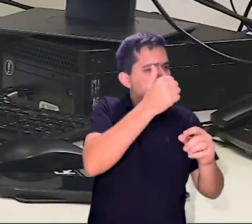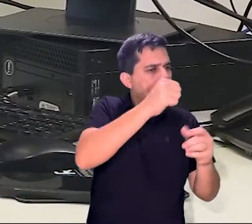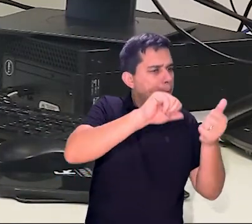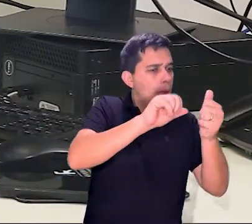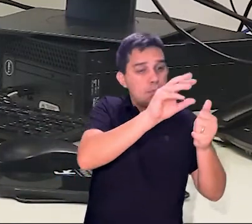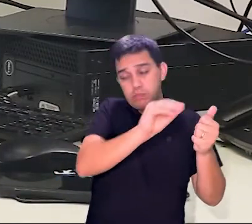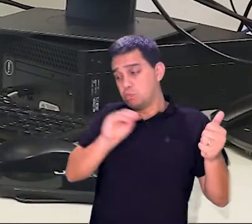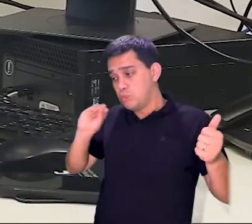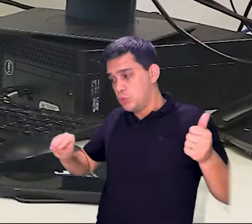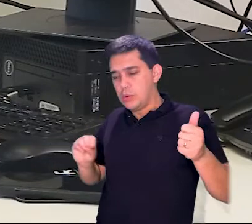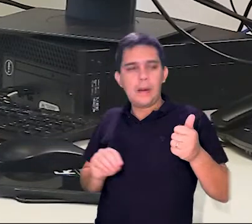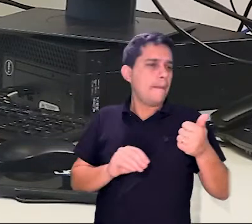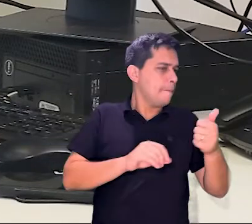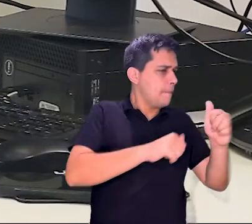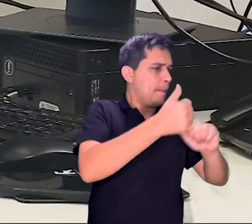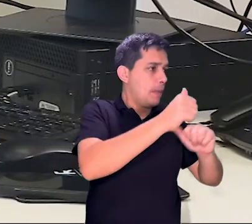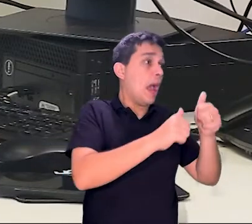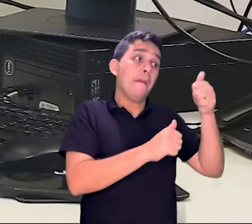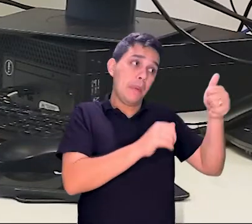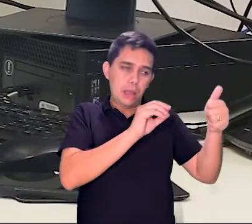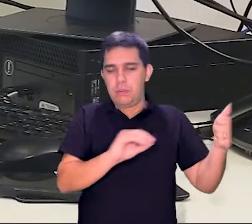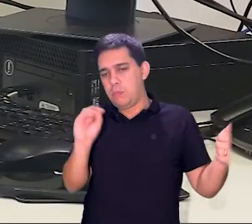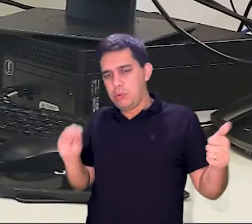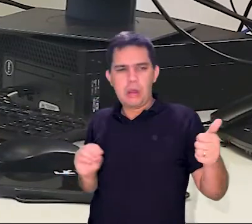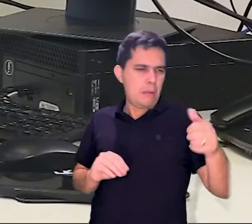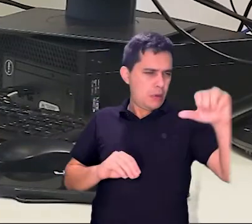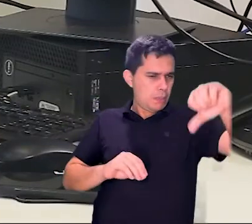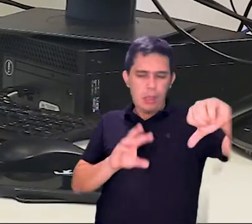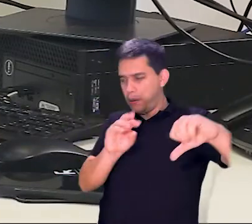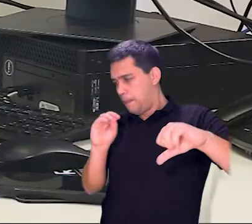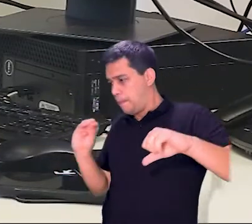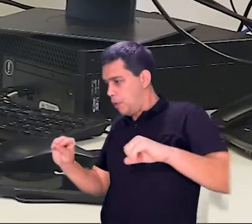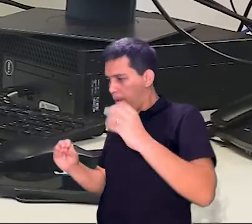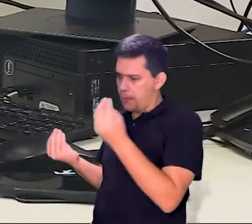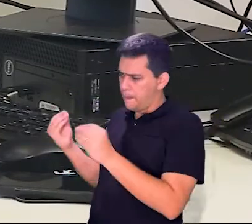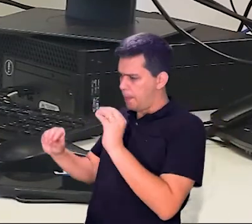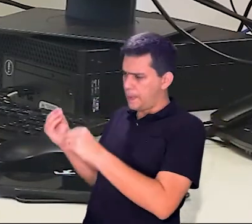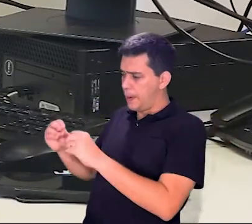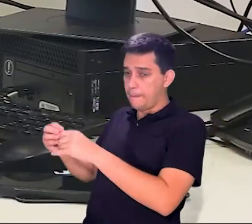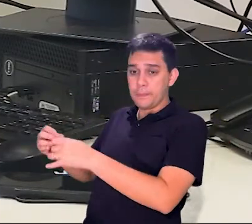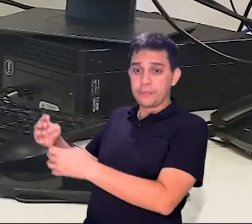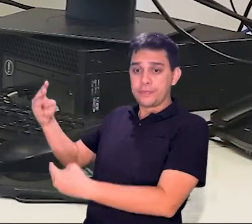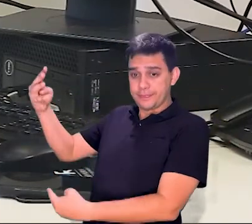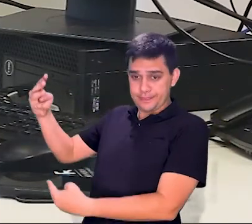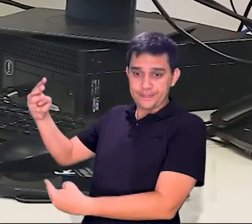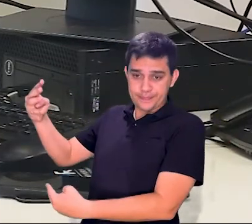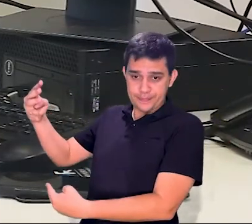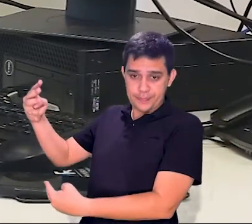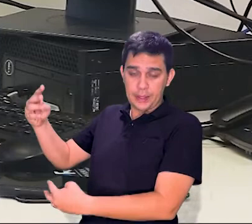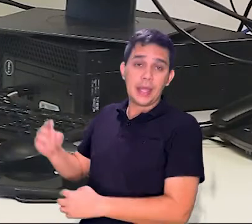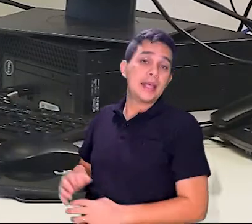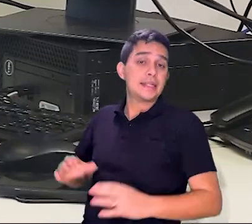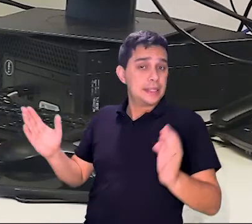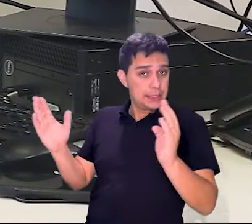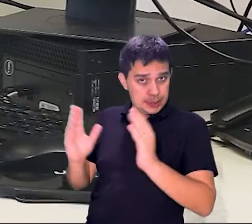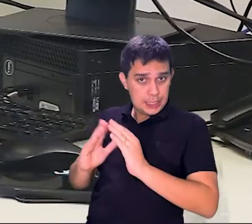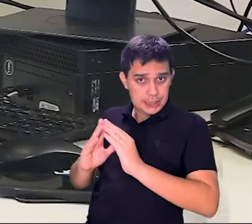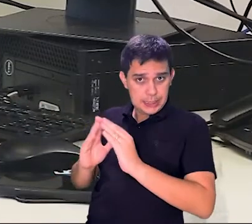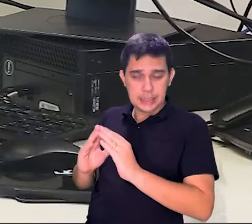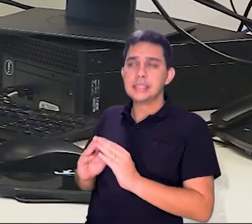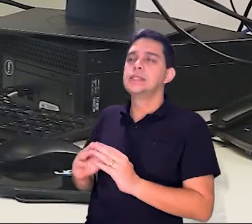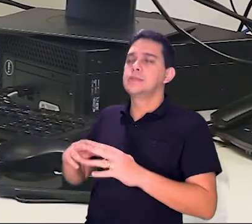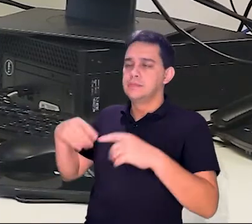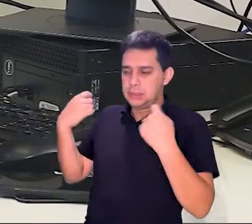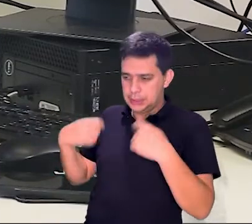membro do Ministério Público, ele tem o dever zelar os direitos dos idosos residentes dessas moradias